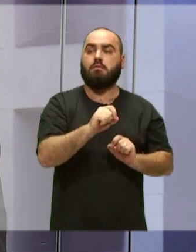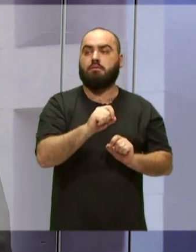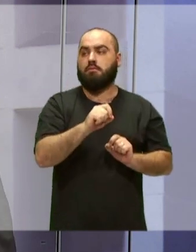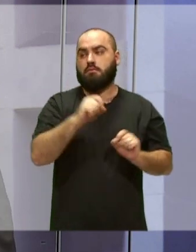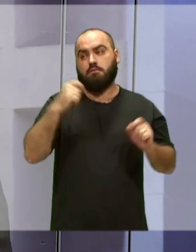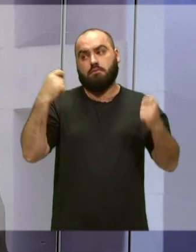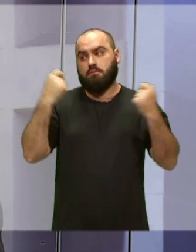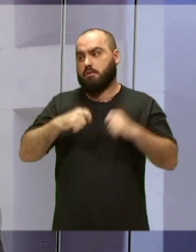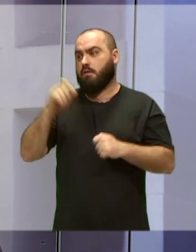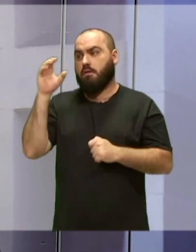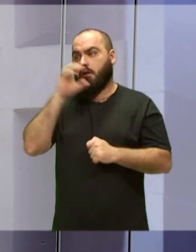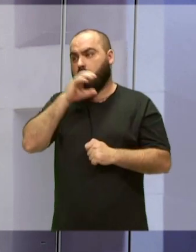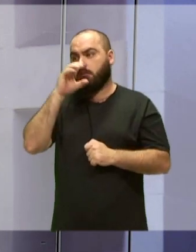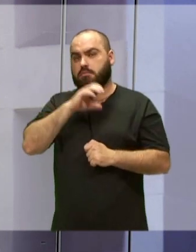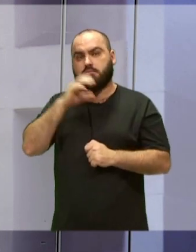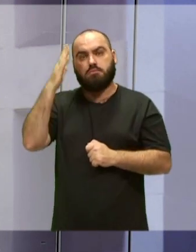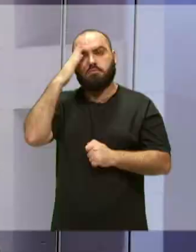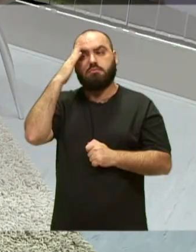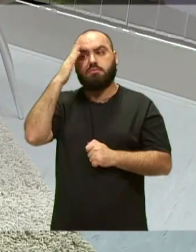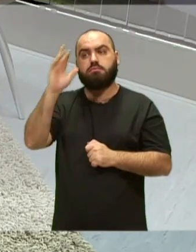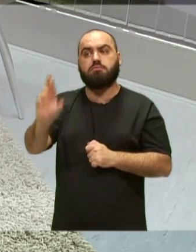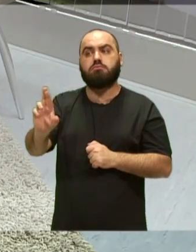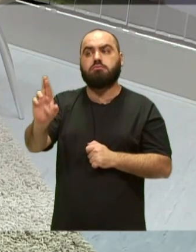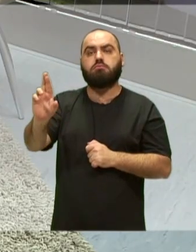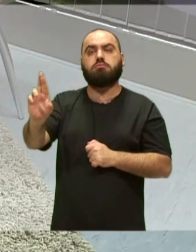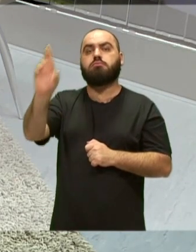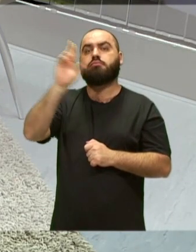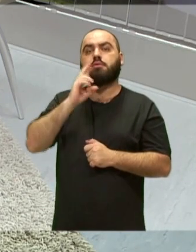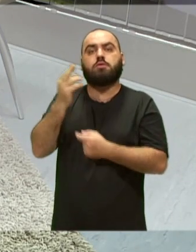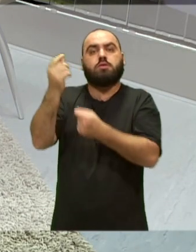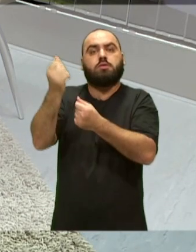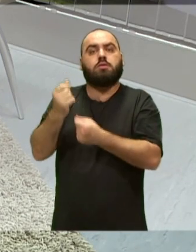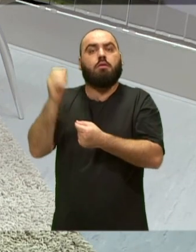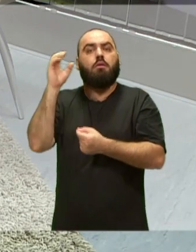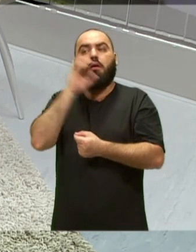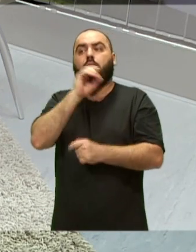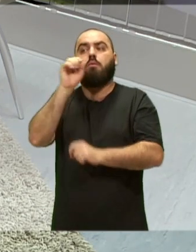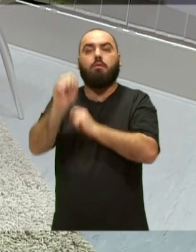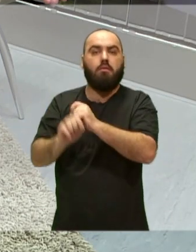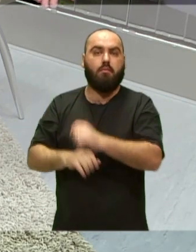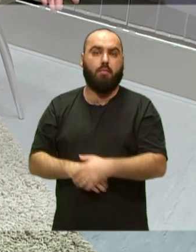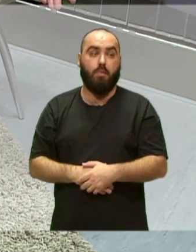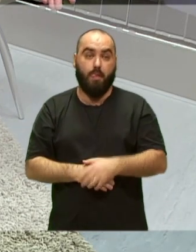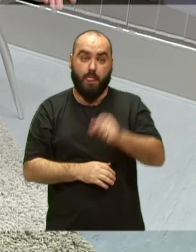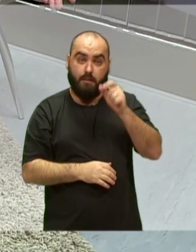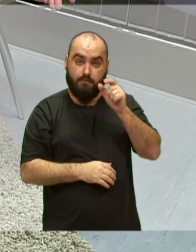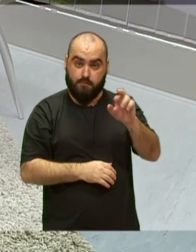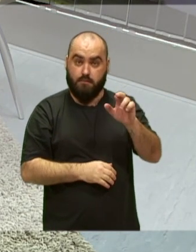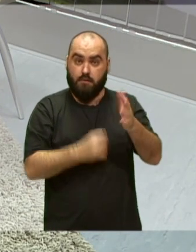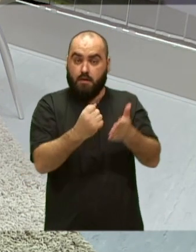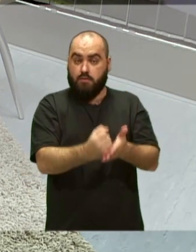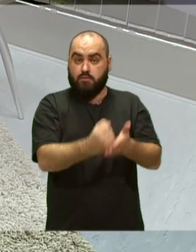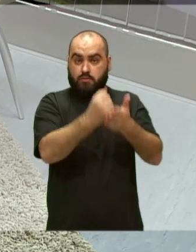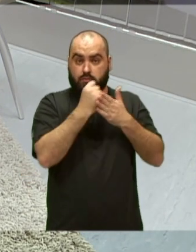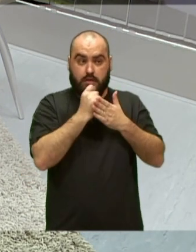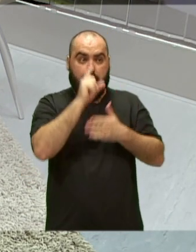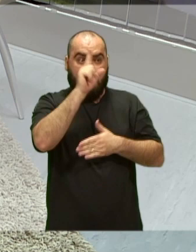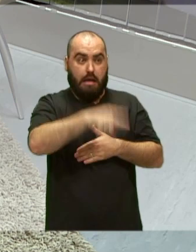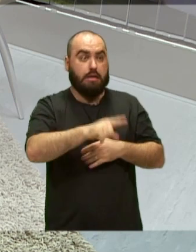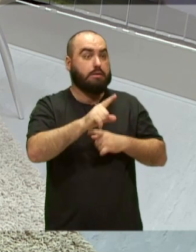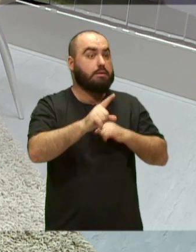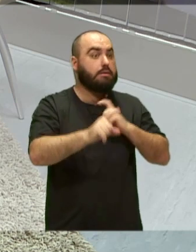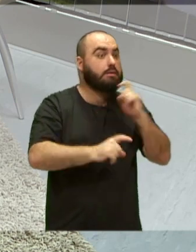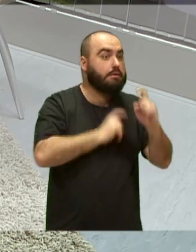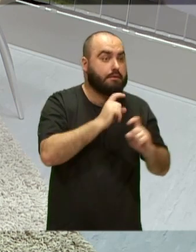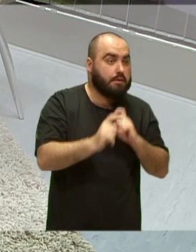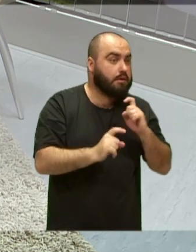lápis qual vai ser o retorno se o retorno a curto curto prazo vai responder aquilo que é dívida não tem porque não